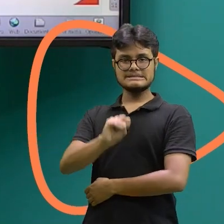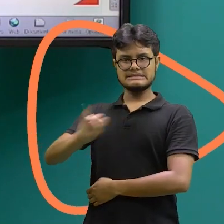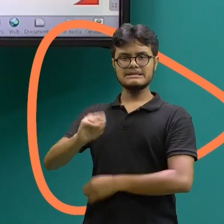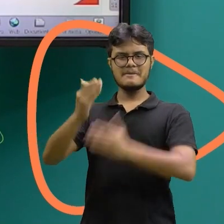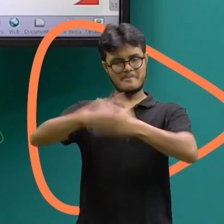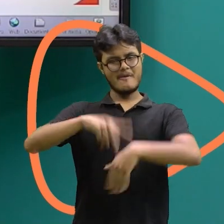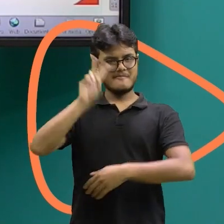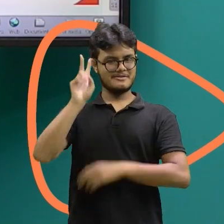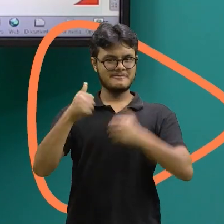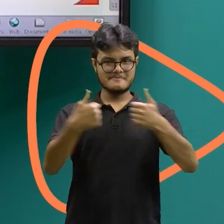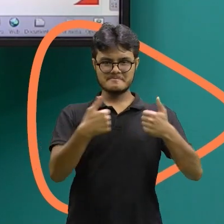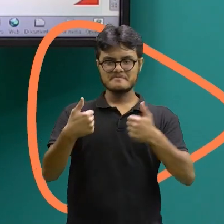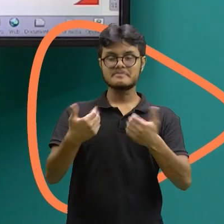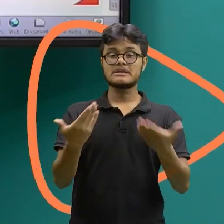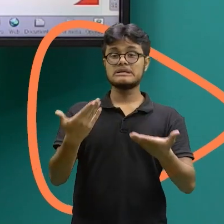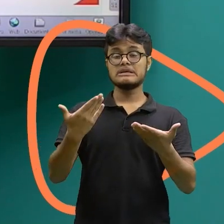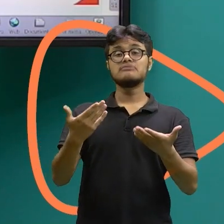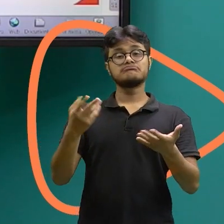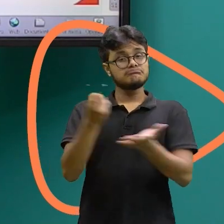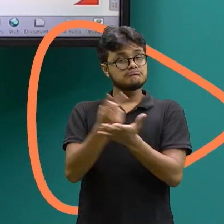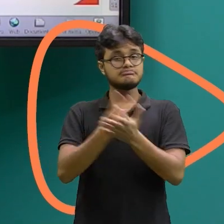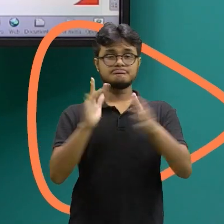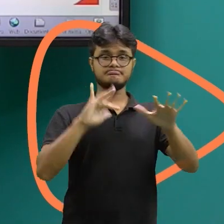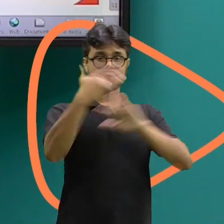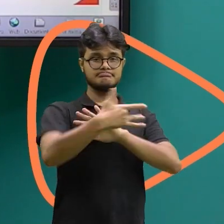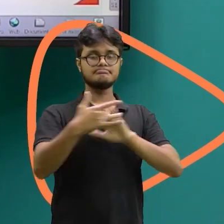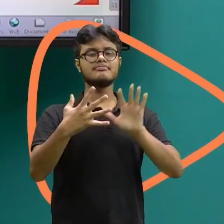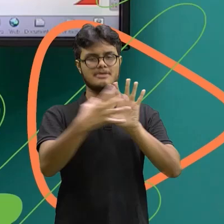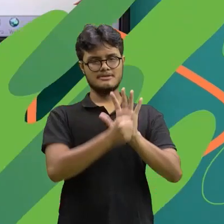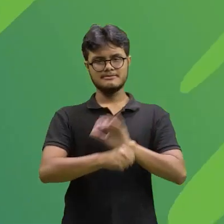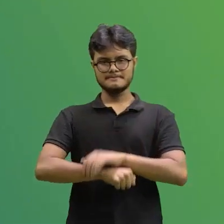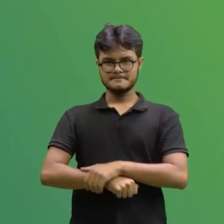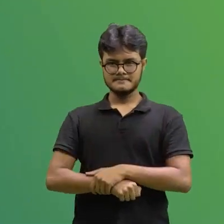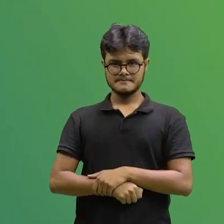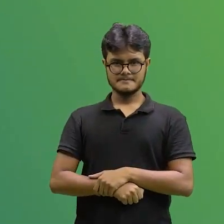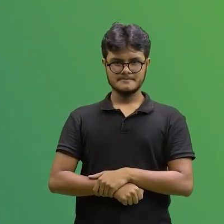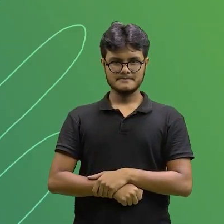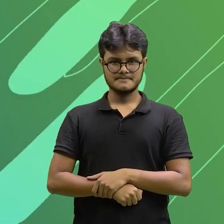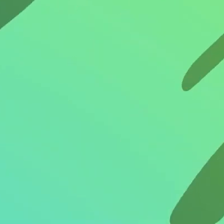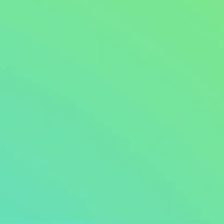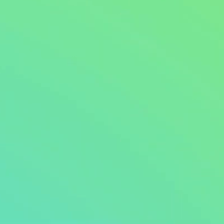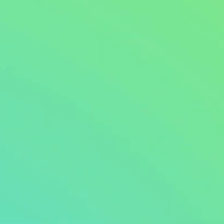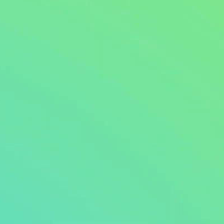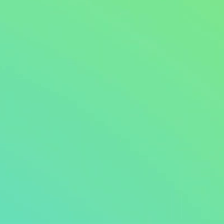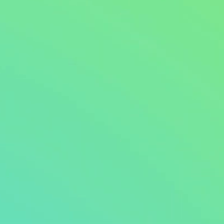para o vestibular da UEA. E não esqueça de seguir o Preveste UEA nas redes sociais.